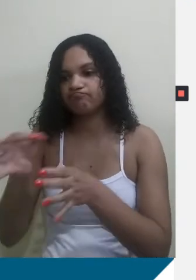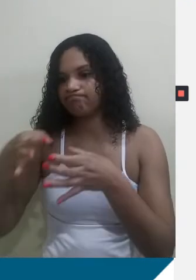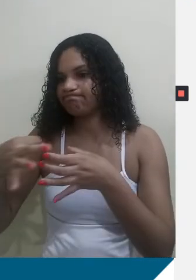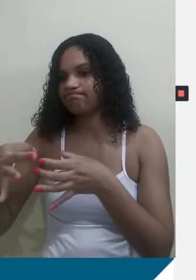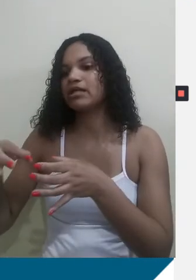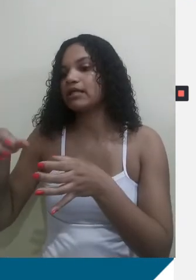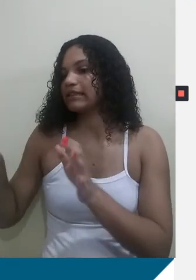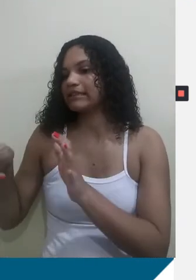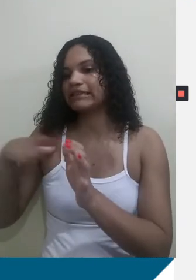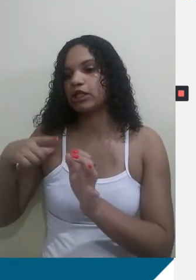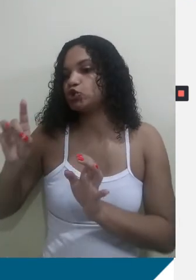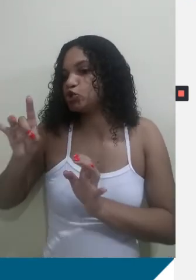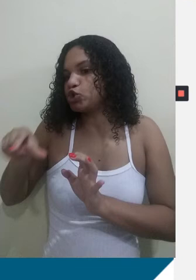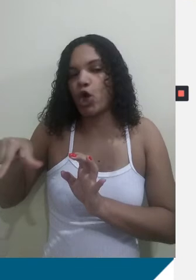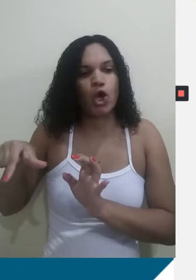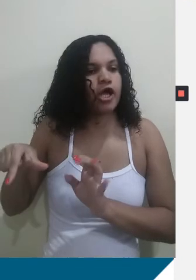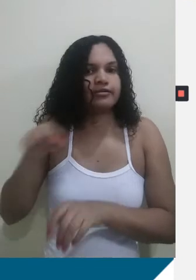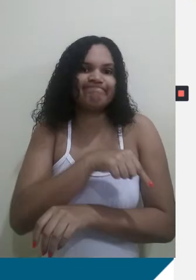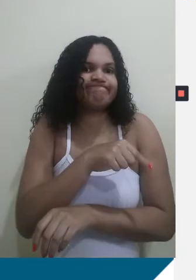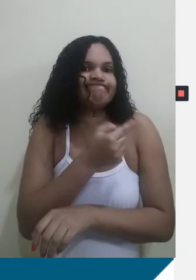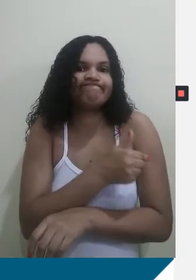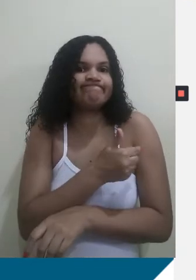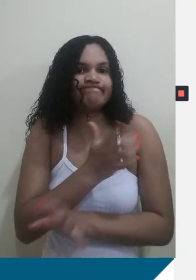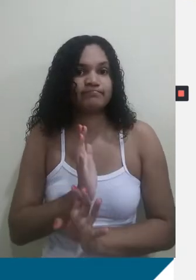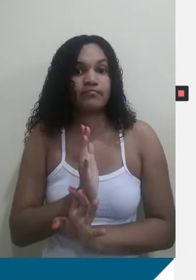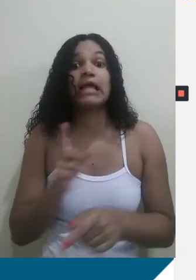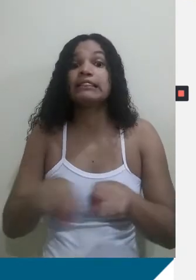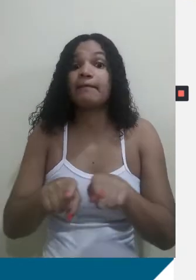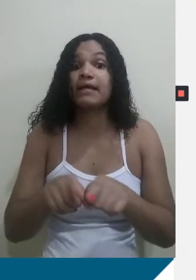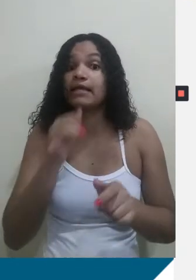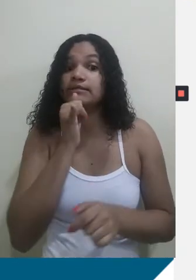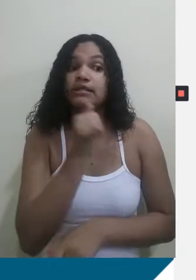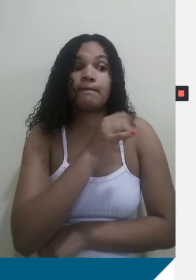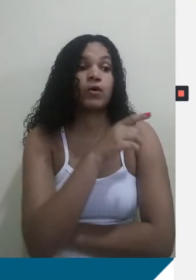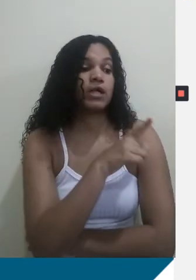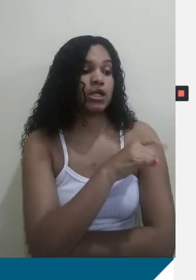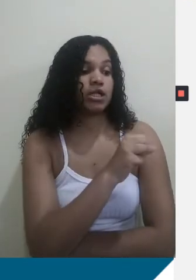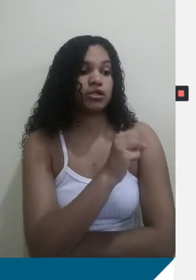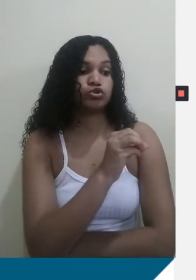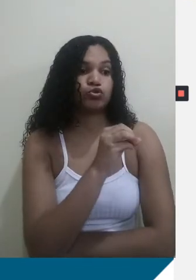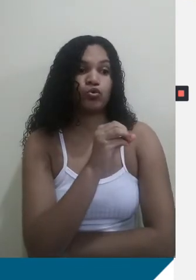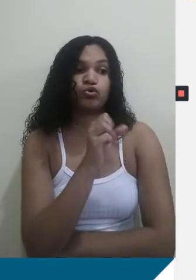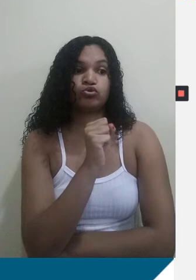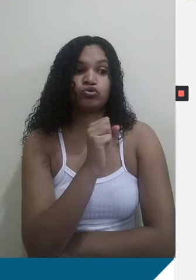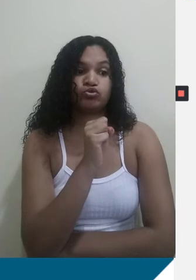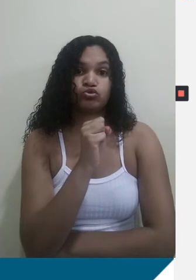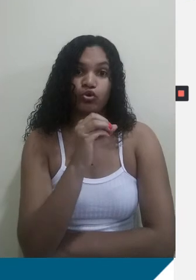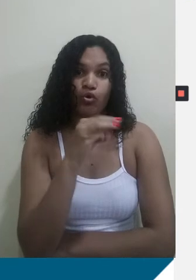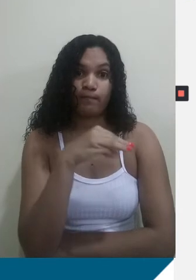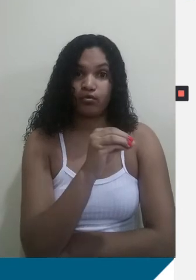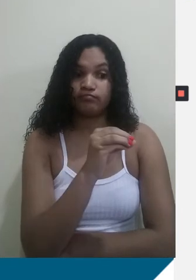célula animal. E ao contrário, como eu disse, também ocorre. Como eu disse, os lisossomos não estão presentes